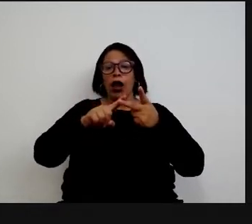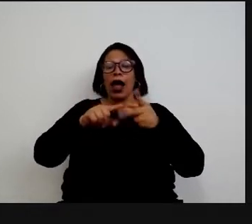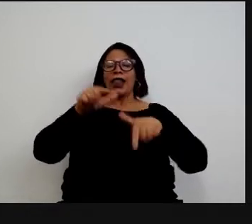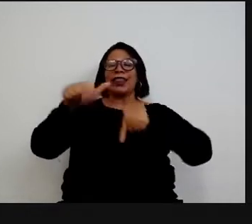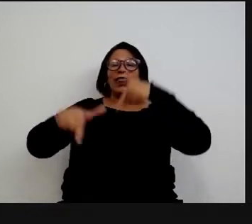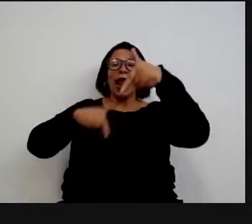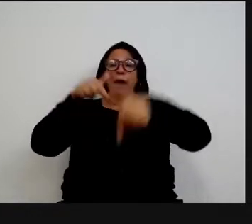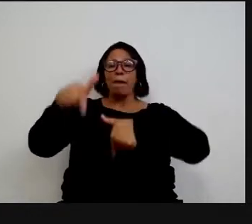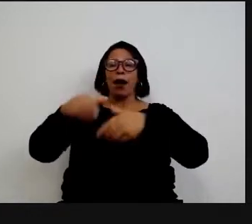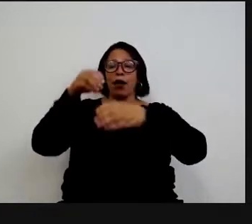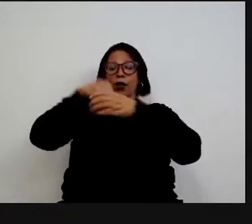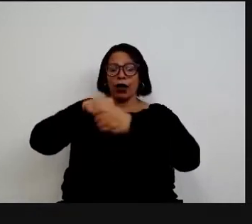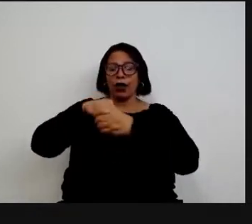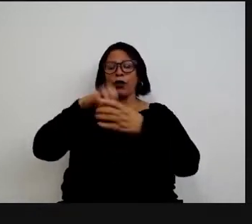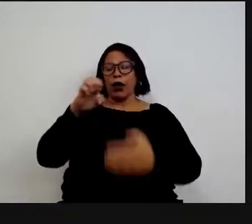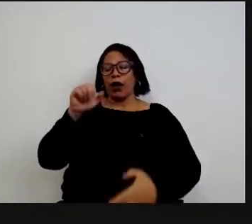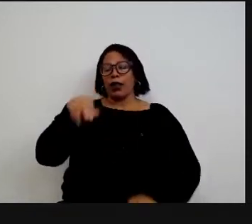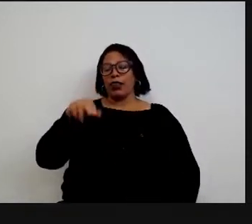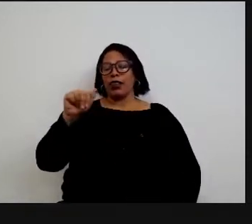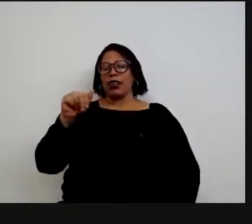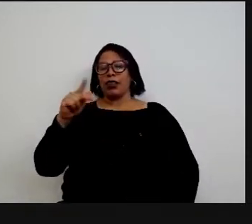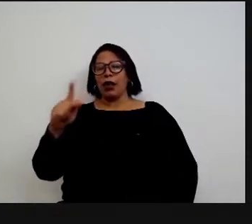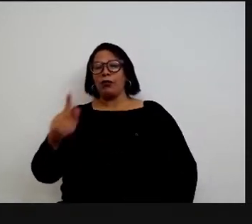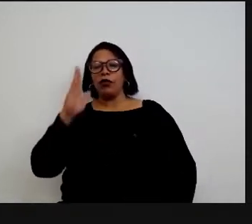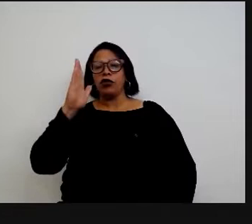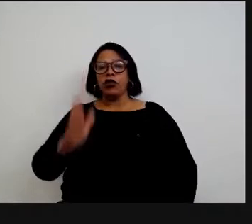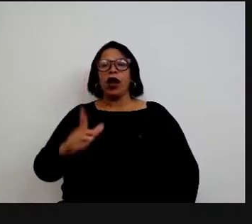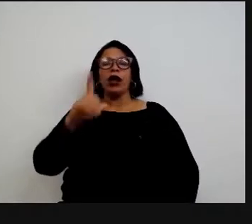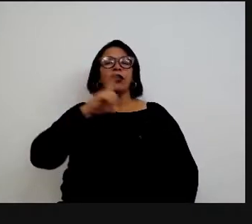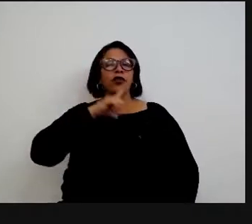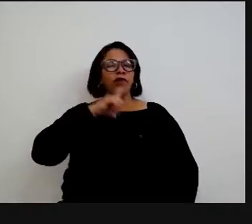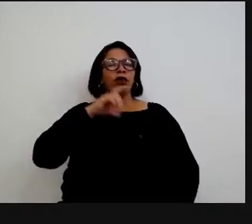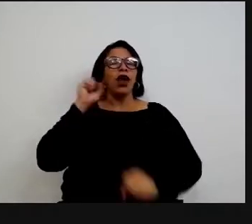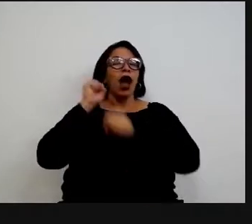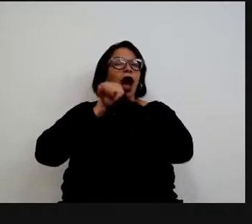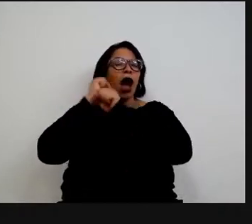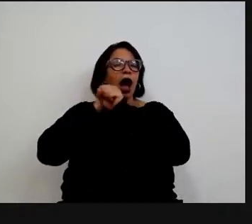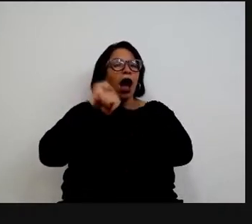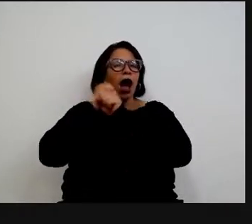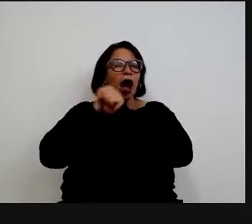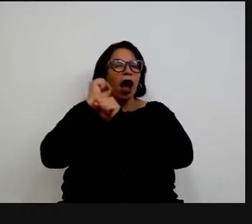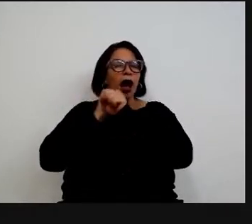trabalho na ENAP, nós já víamos há alguns anos